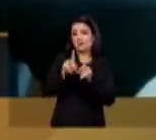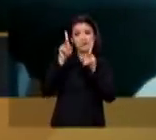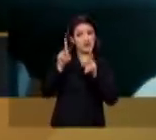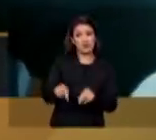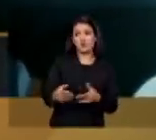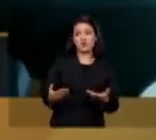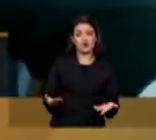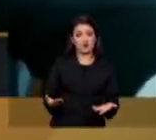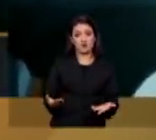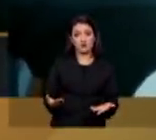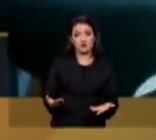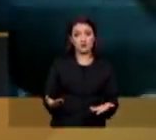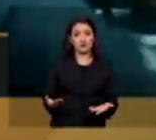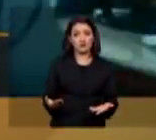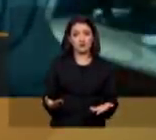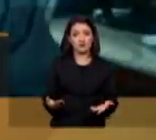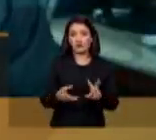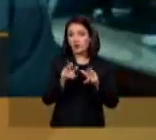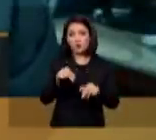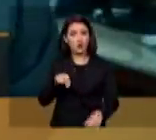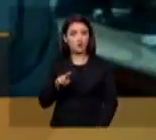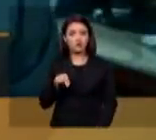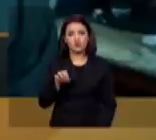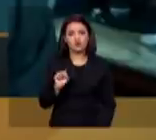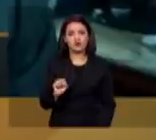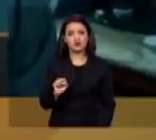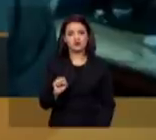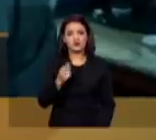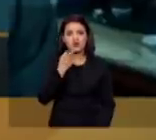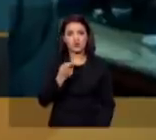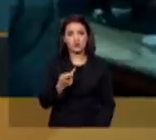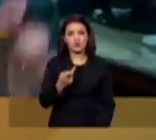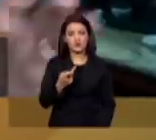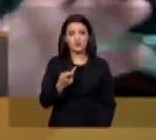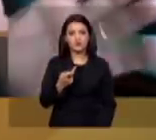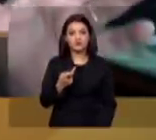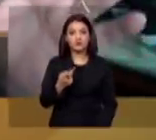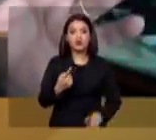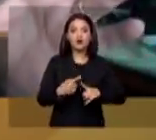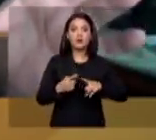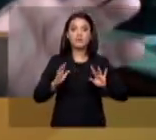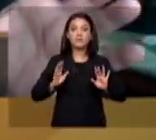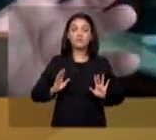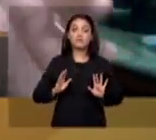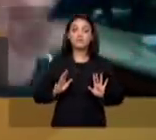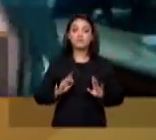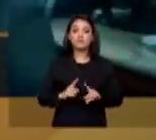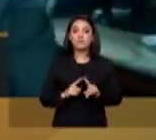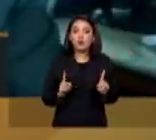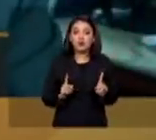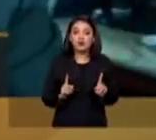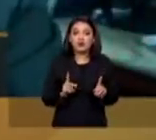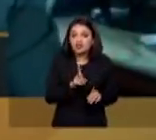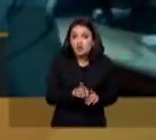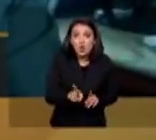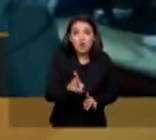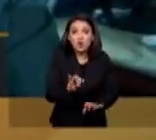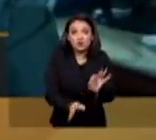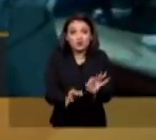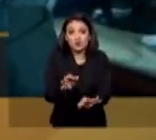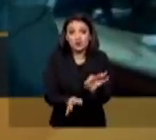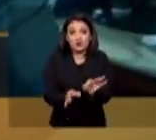Eu estou no mesmo barco do ministro Nunes Marques. Sim. Porque nós continuamos no julgamento.